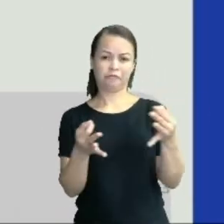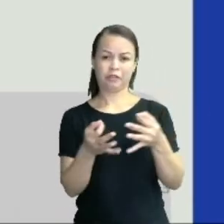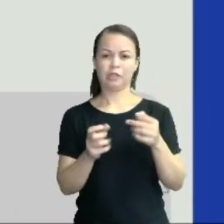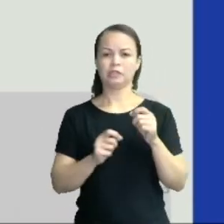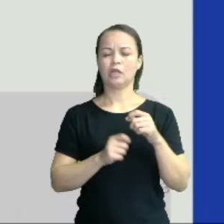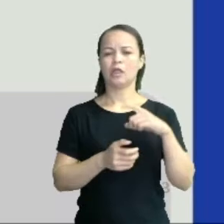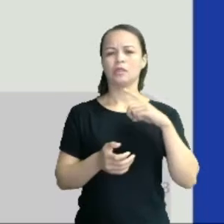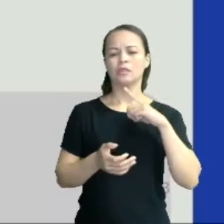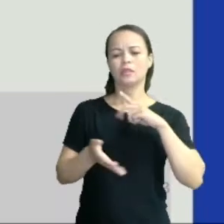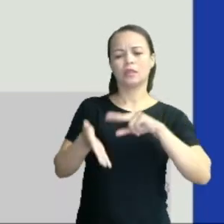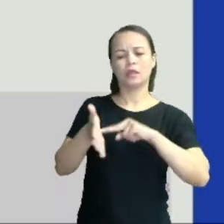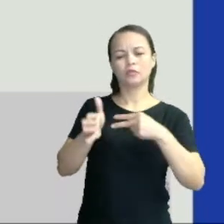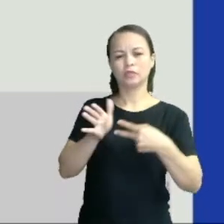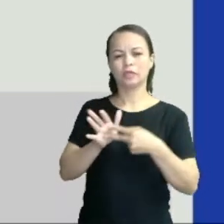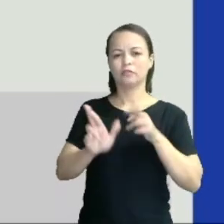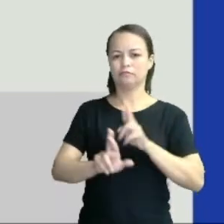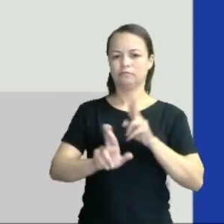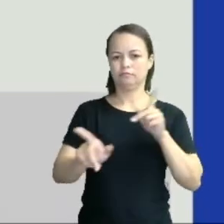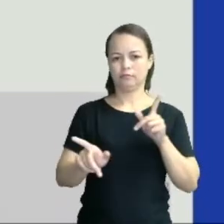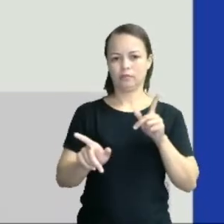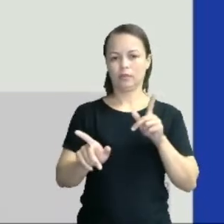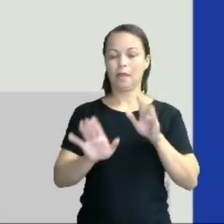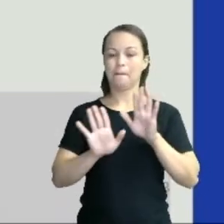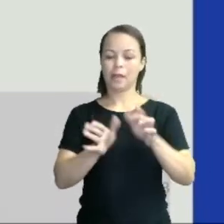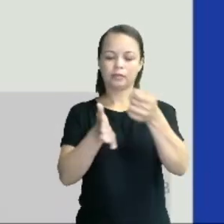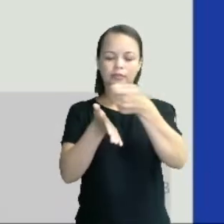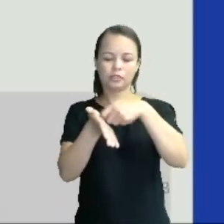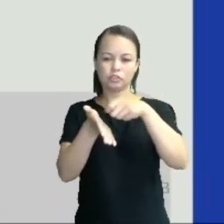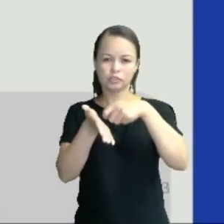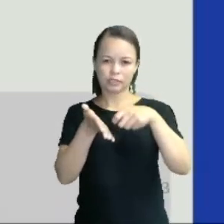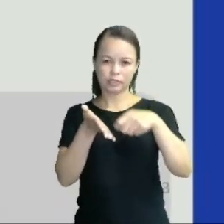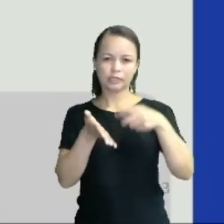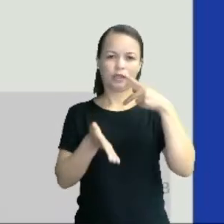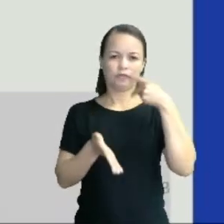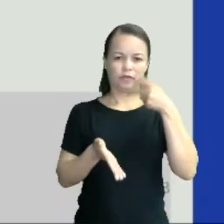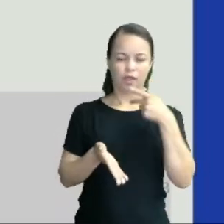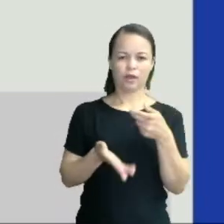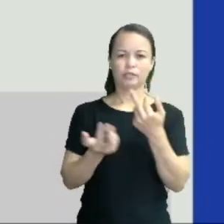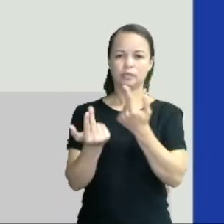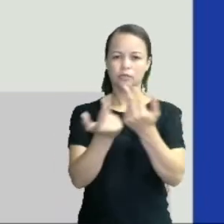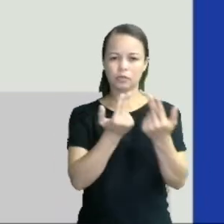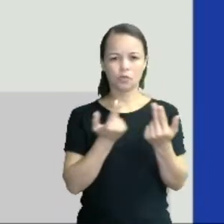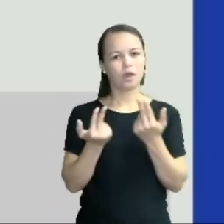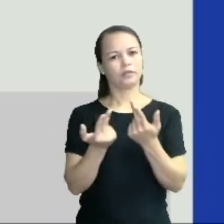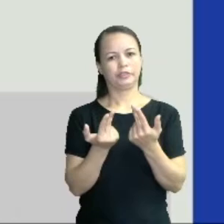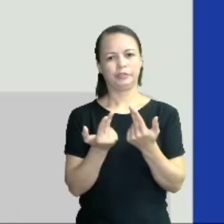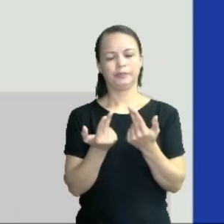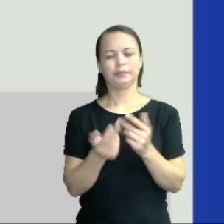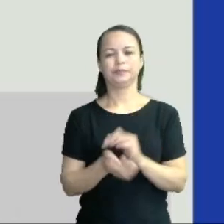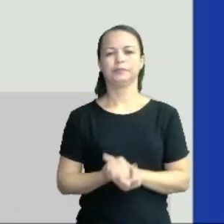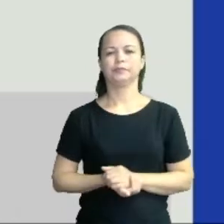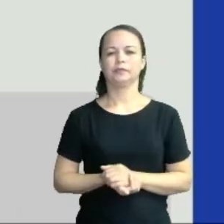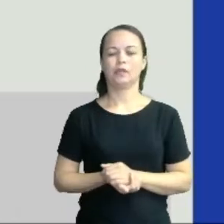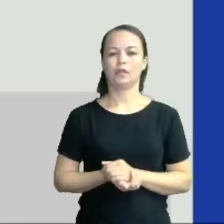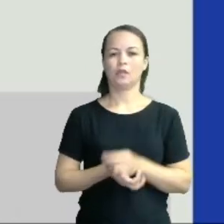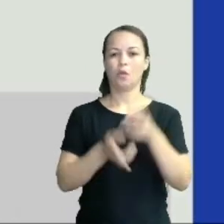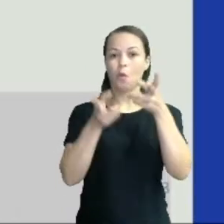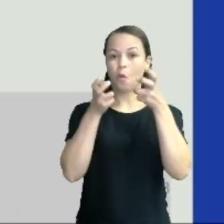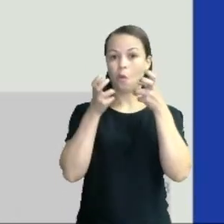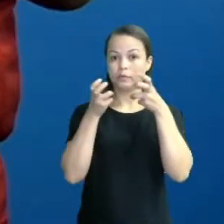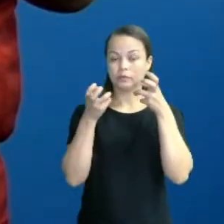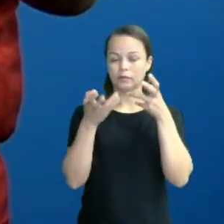possuem significados diferentes, mas a escrita e a sonoridade são iguais. Vê só,